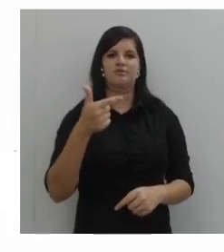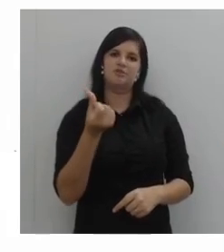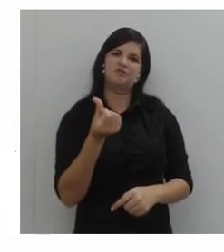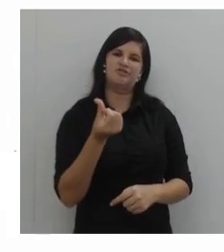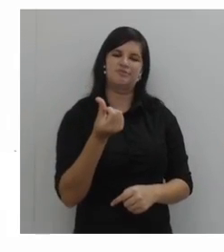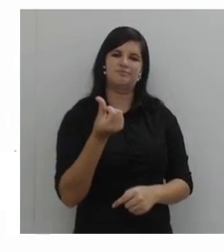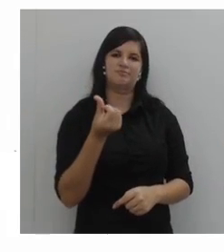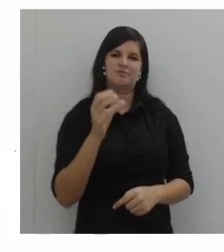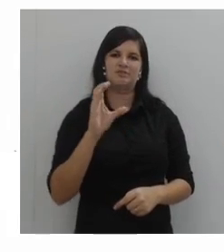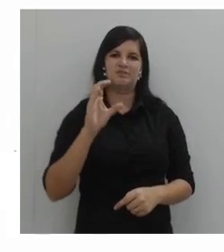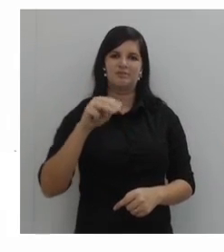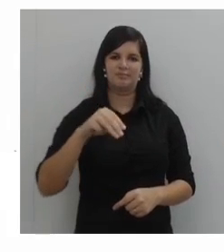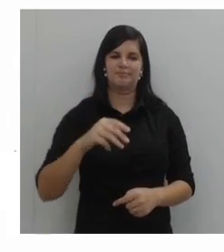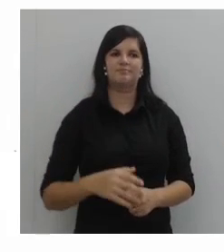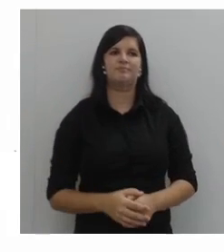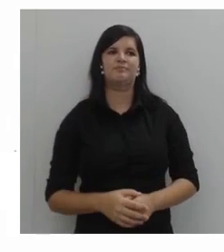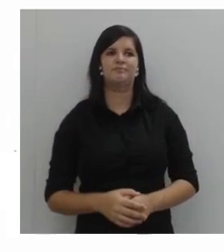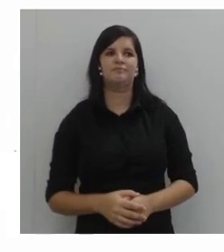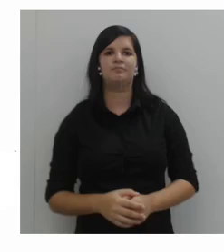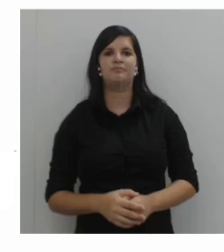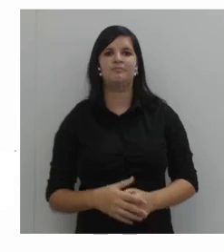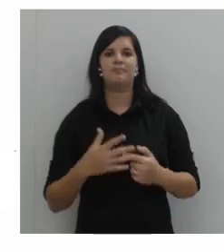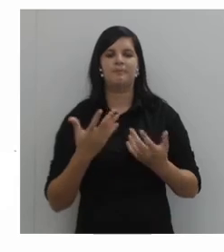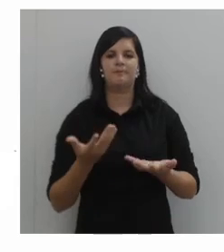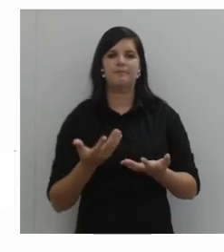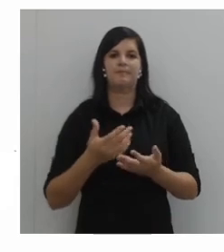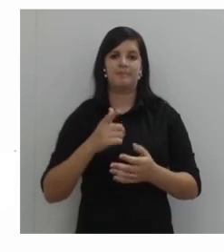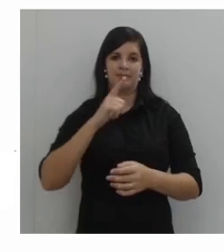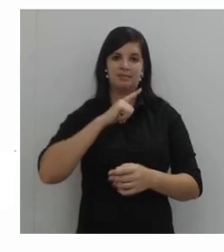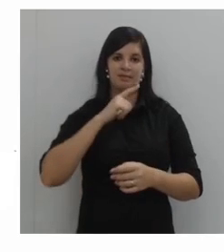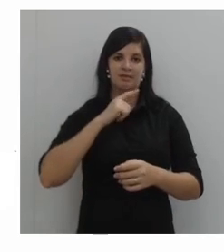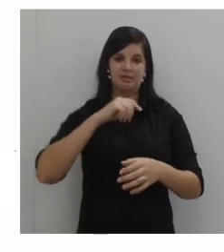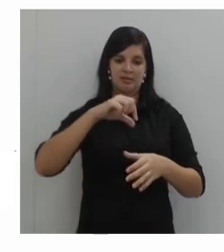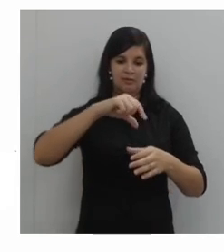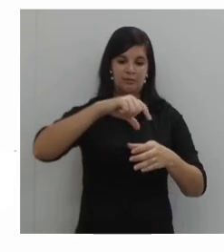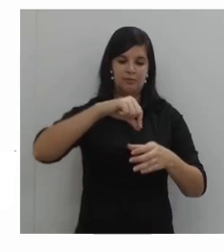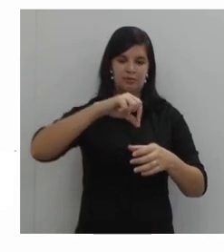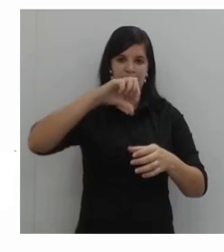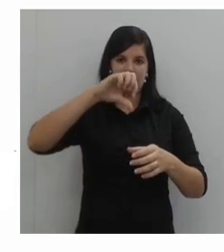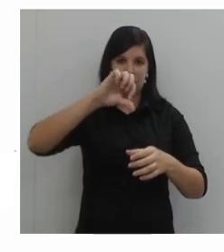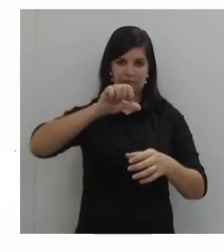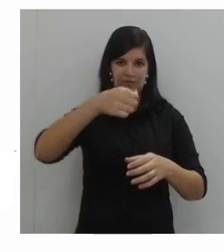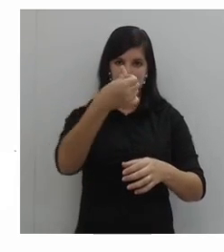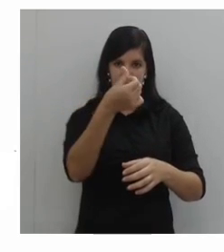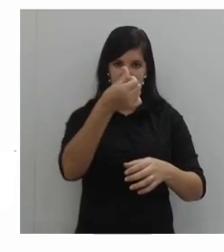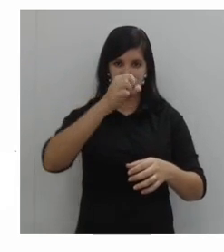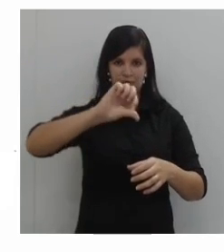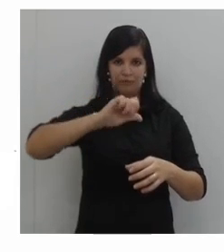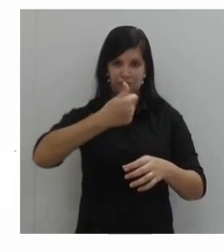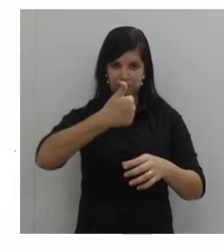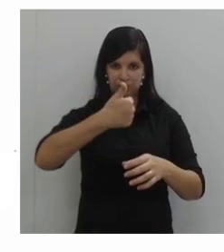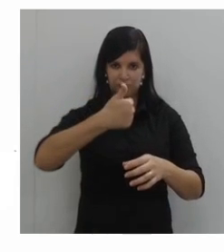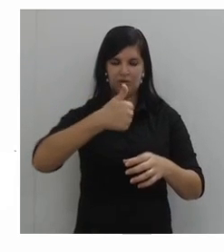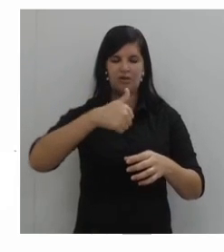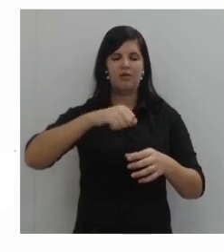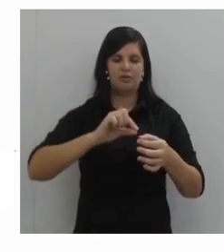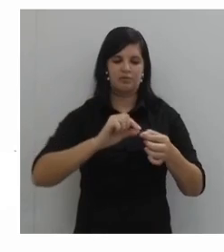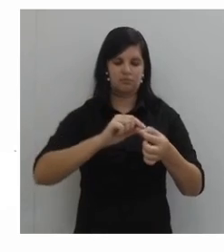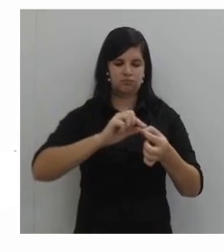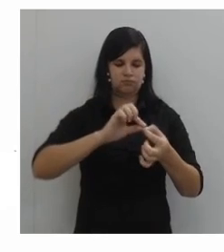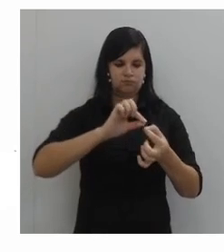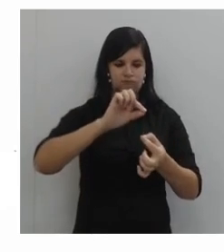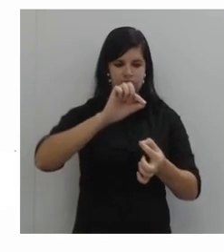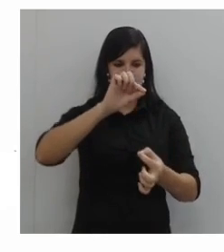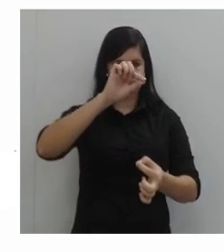26 centímetros. Então, quando você tem 91 gotas de um líquido, a altura dele